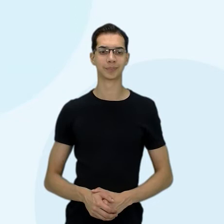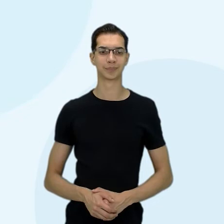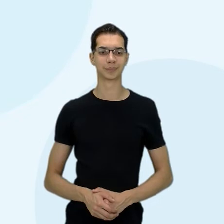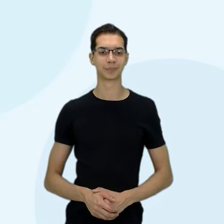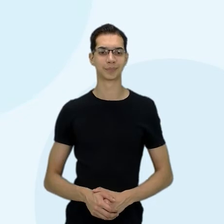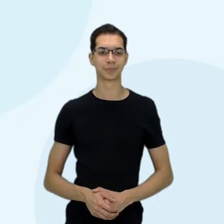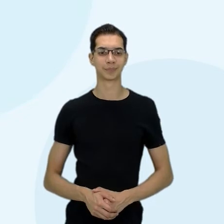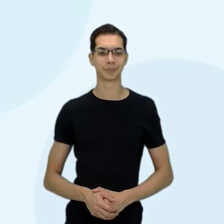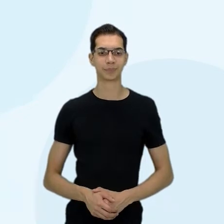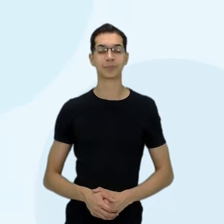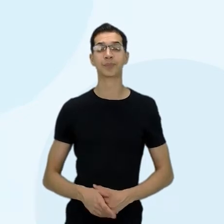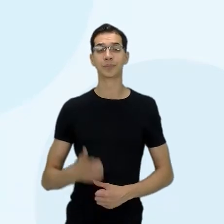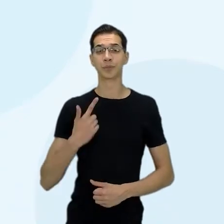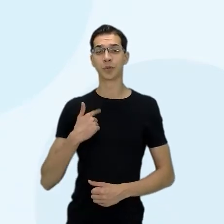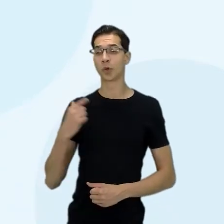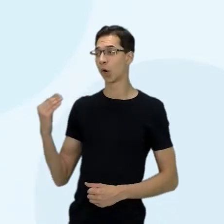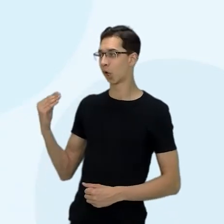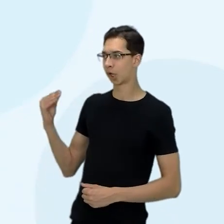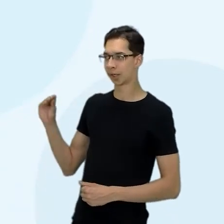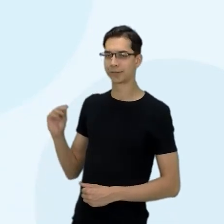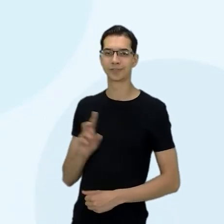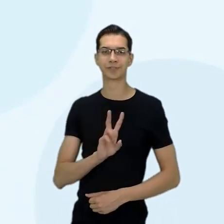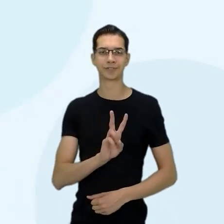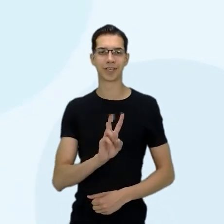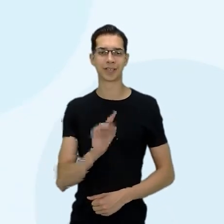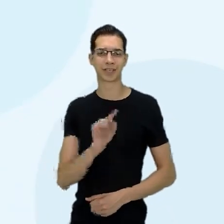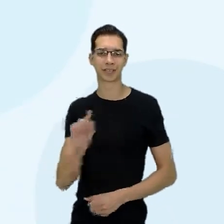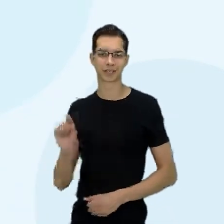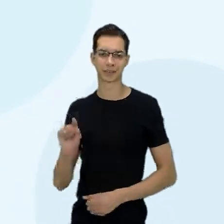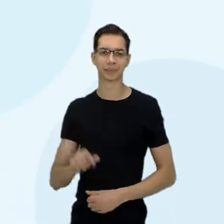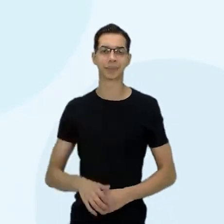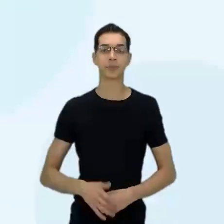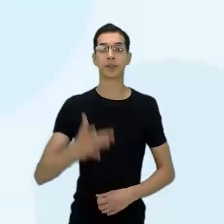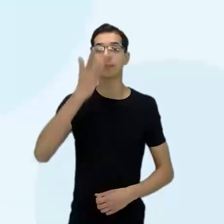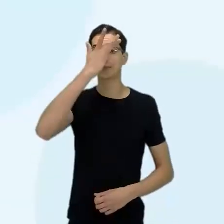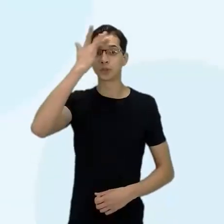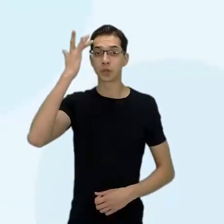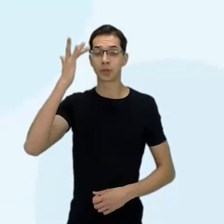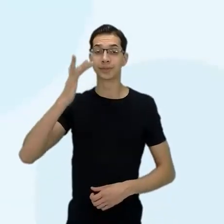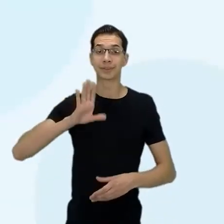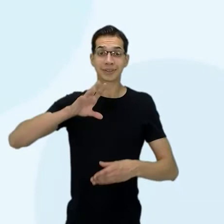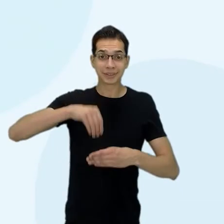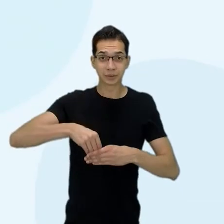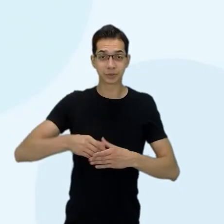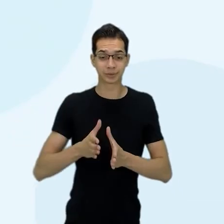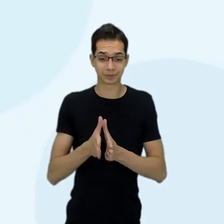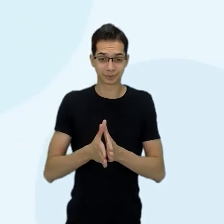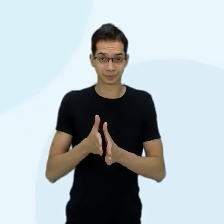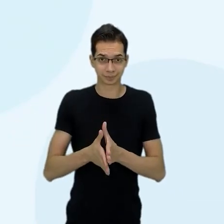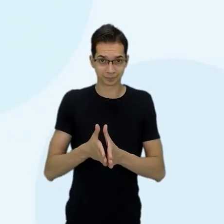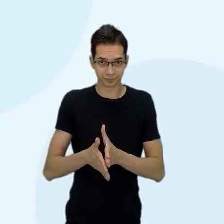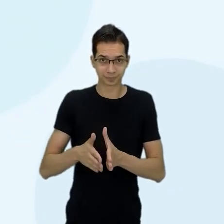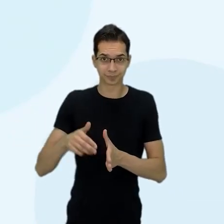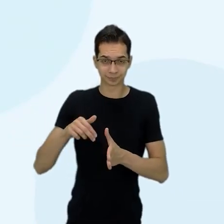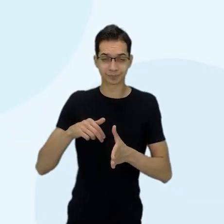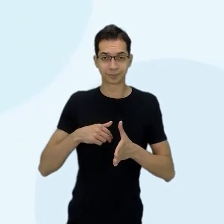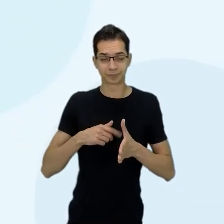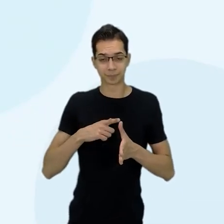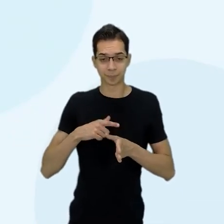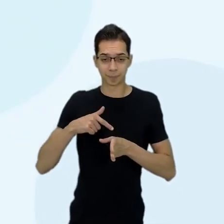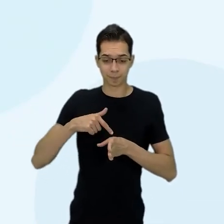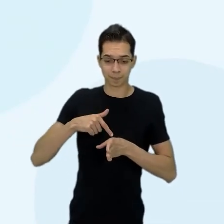posso chamar de velhinha aqui, da pessoa que está andando. Então eu posso ver a pessoa, por